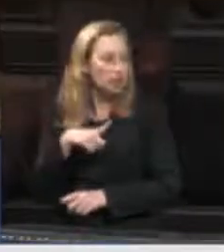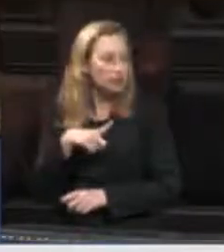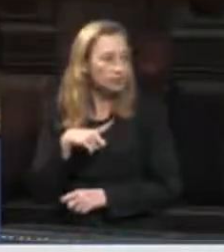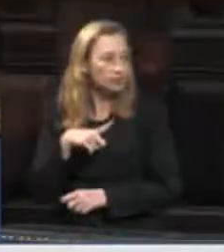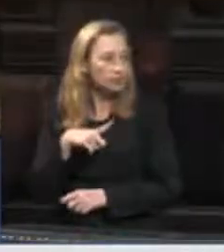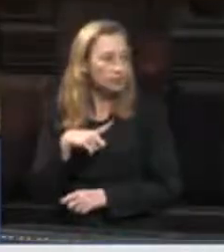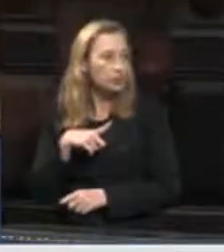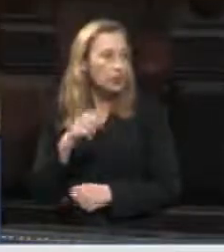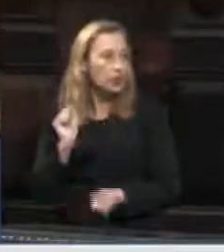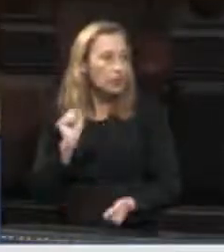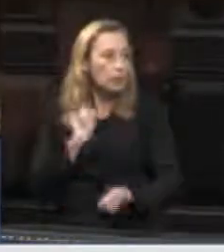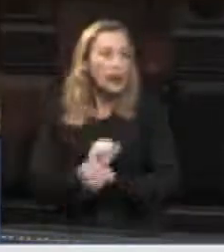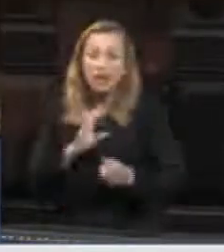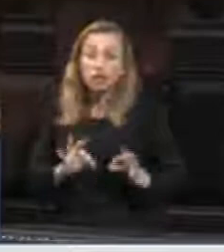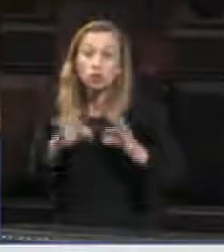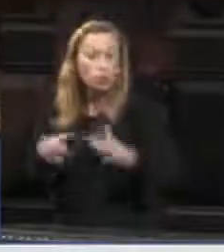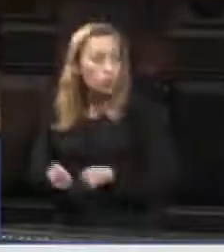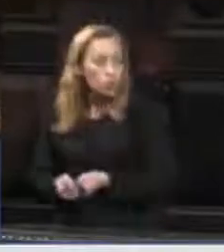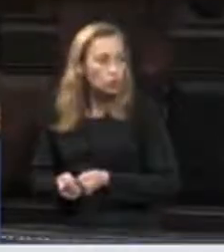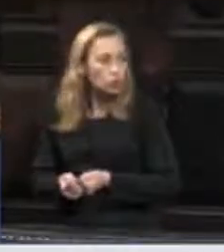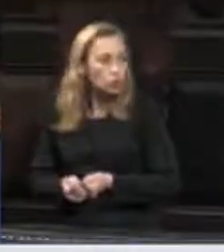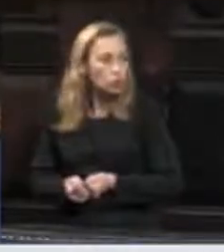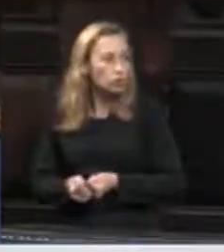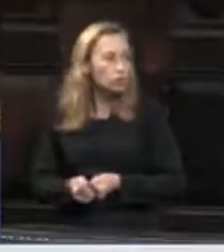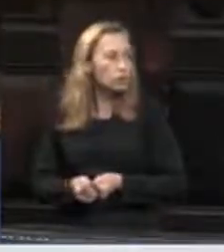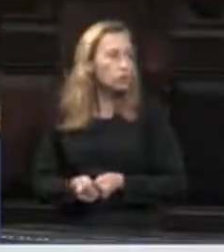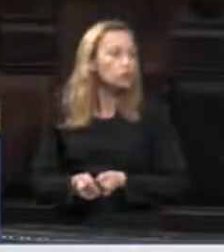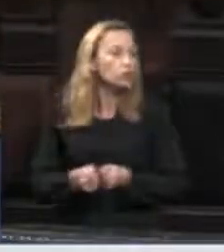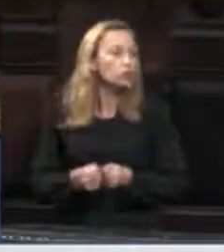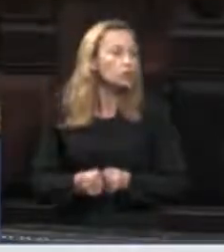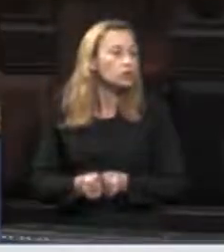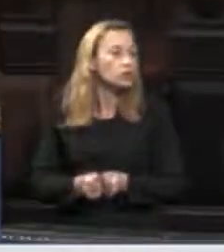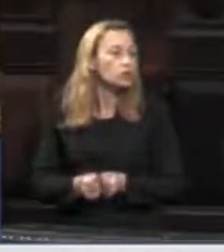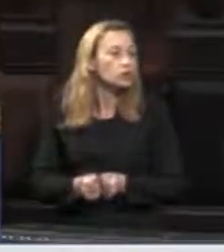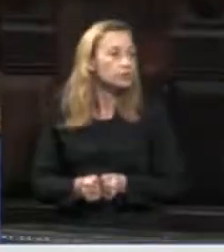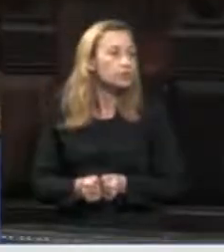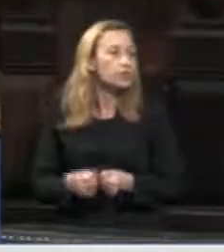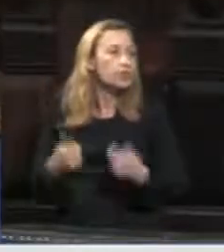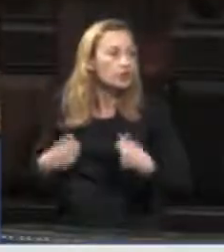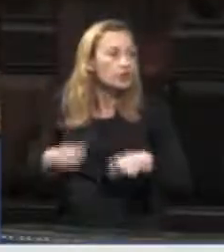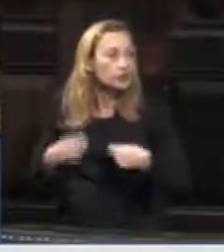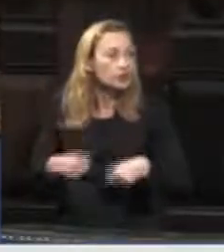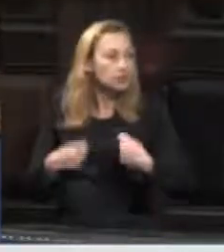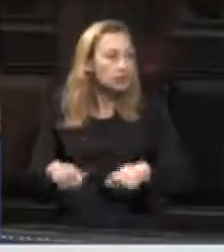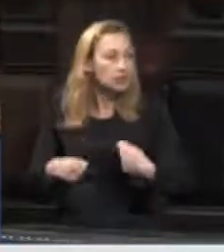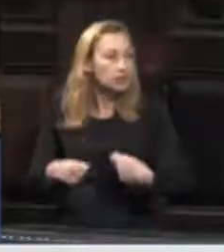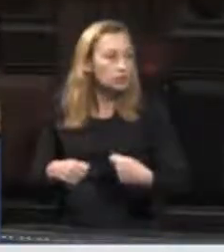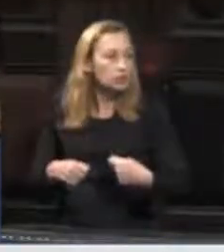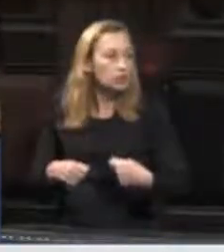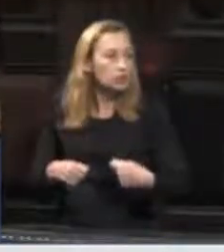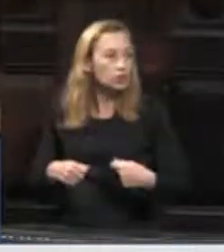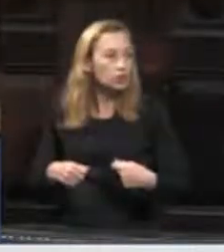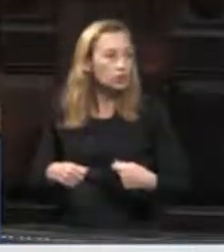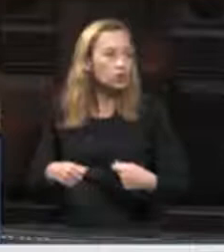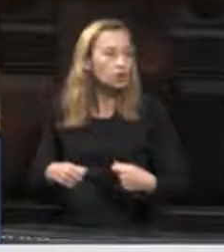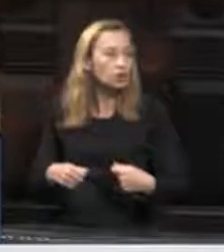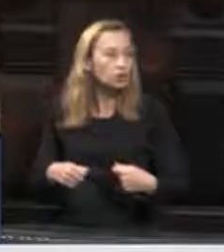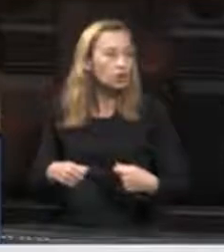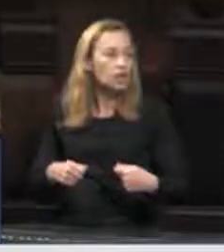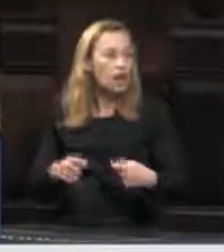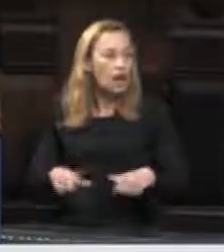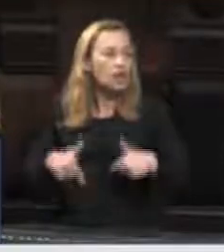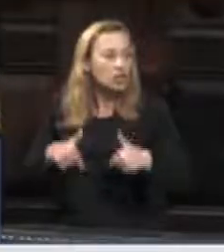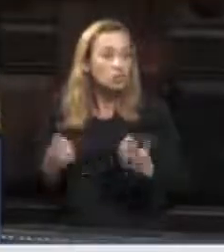e trava a atividade econômica. A gente tem que gerar receitas novas, combater a sonegação, que é uma modalidade olímpica no Rio de